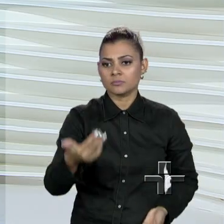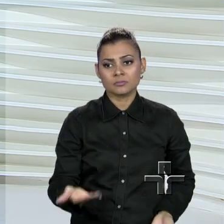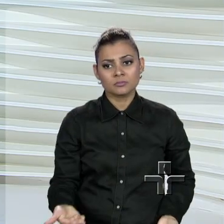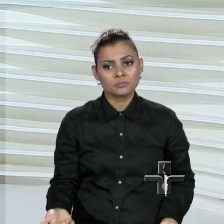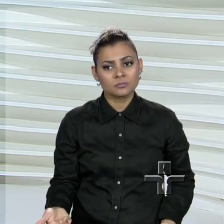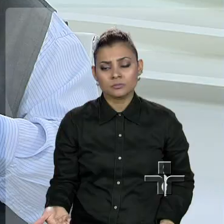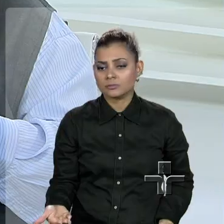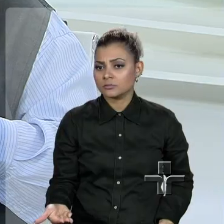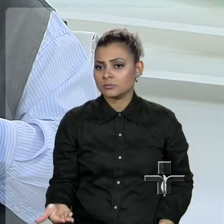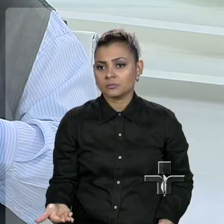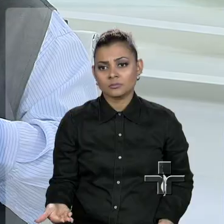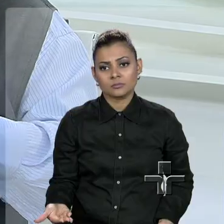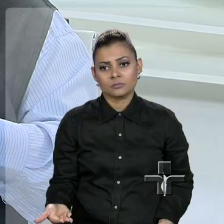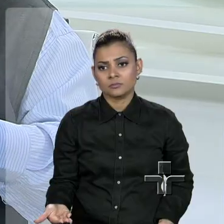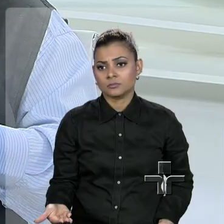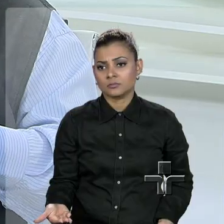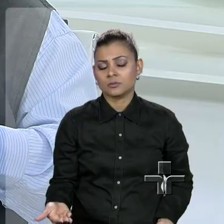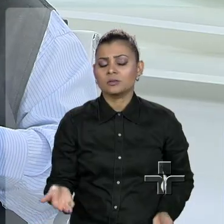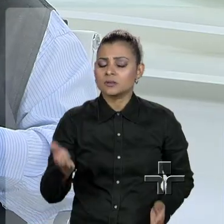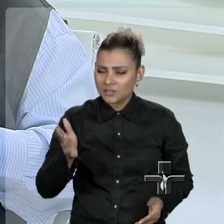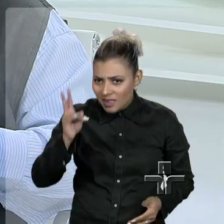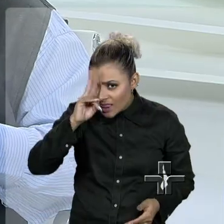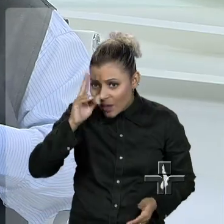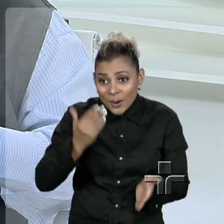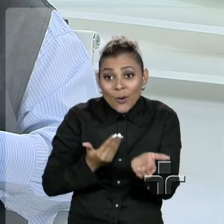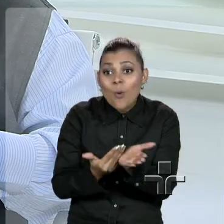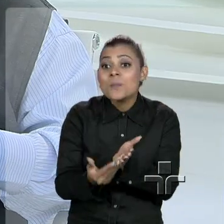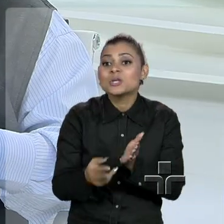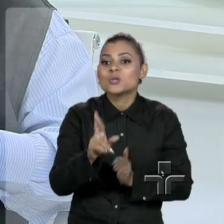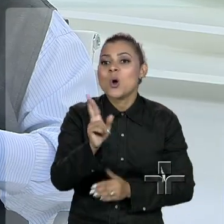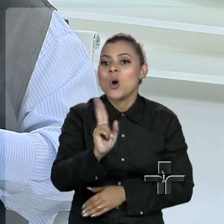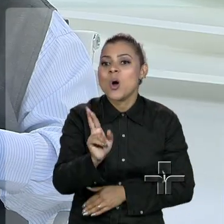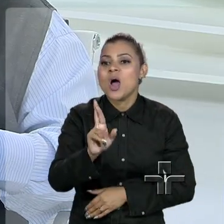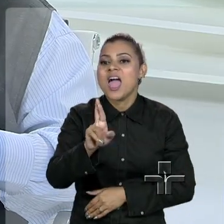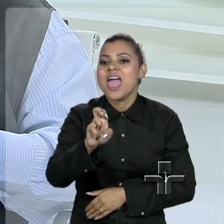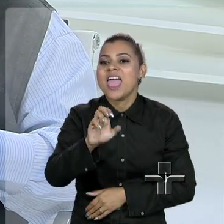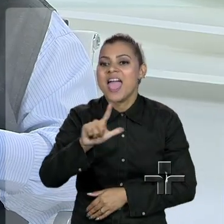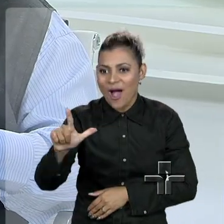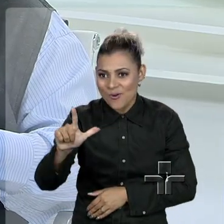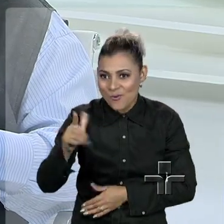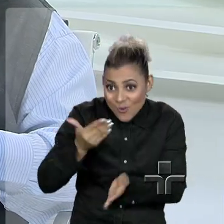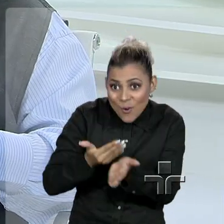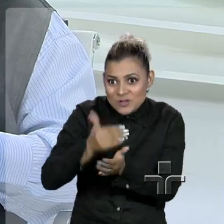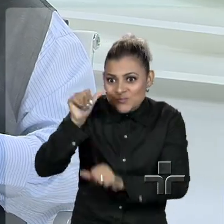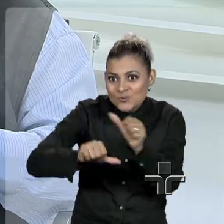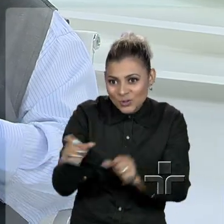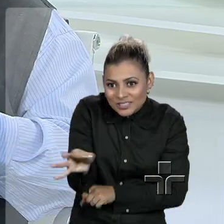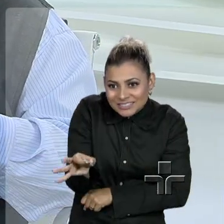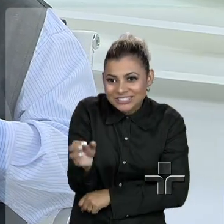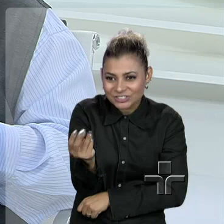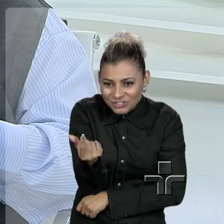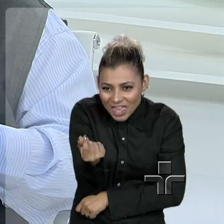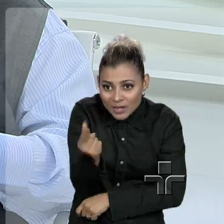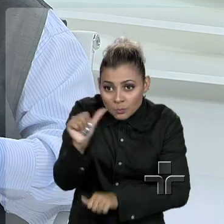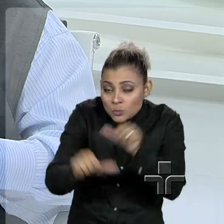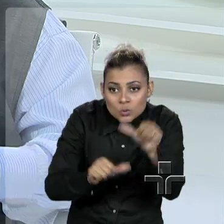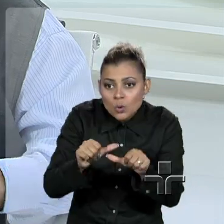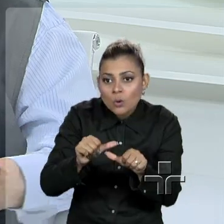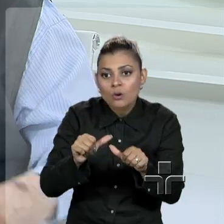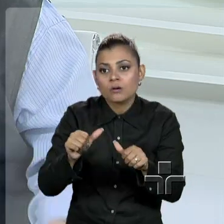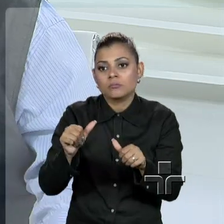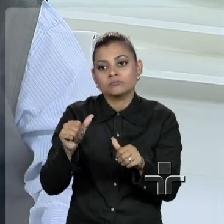desde do real, você nunca mais teve um aumento de investimentos. Você teve uma